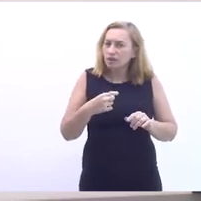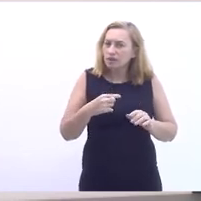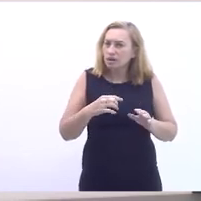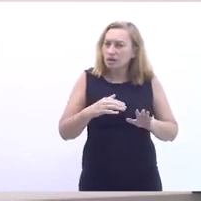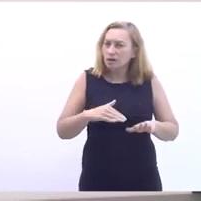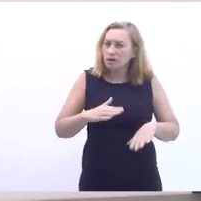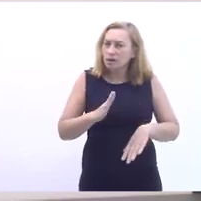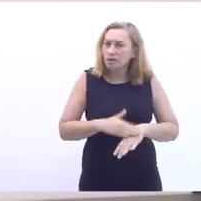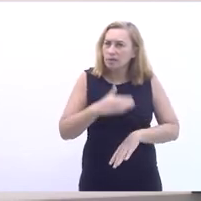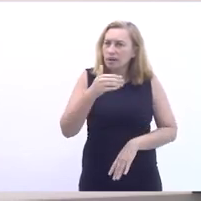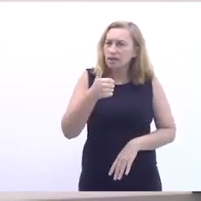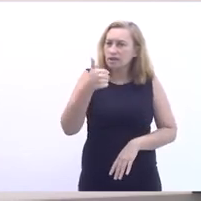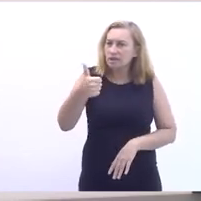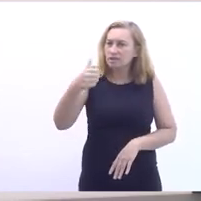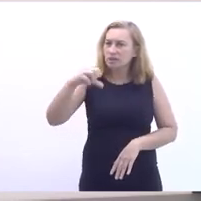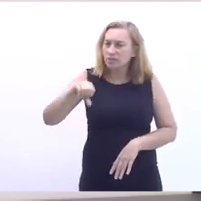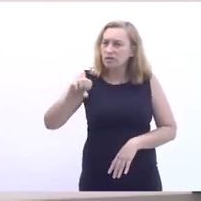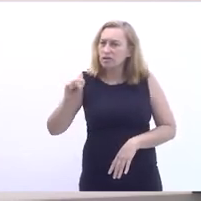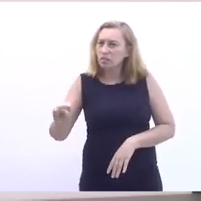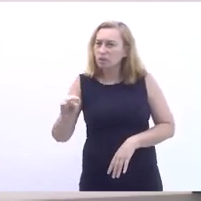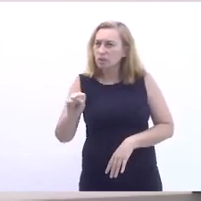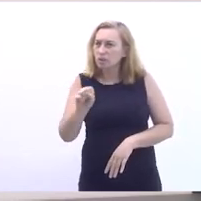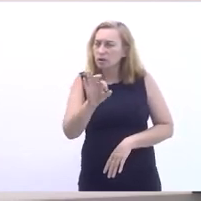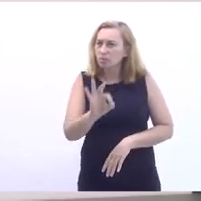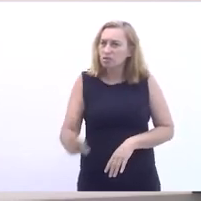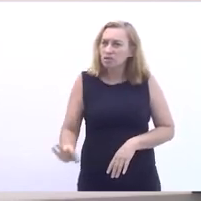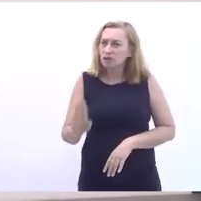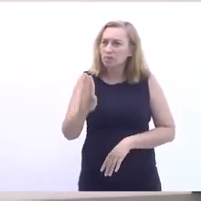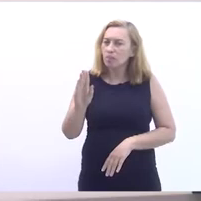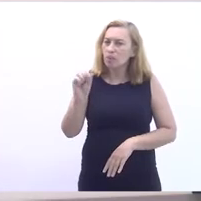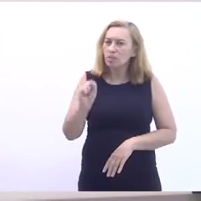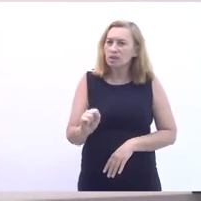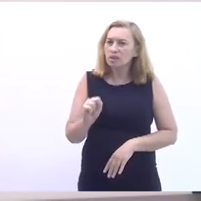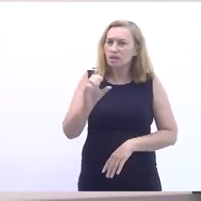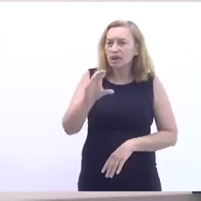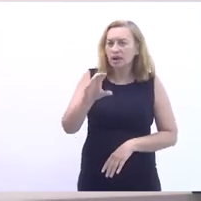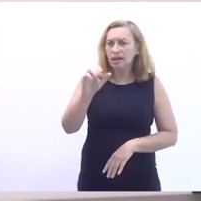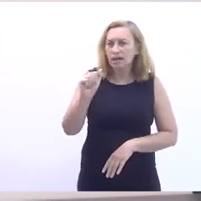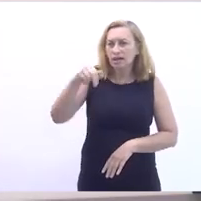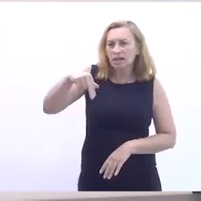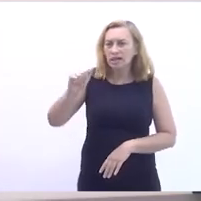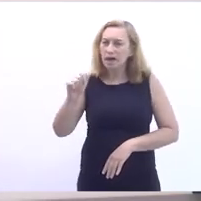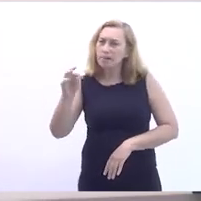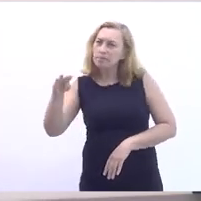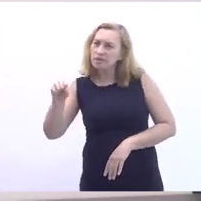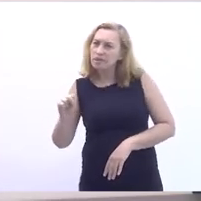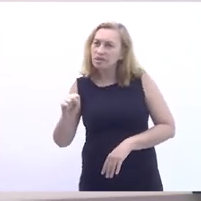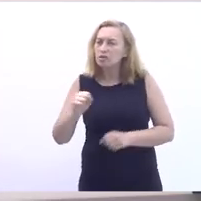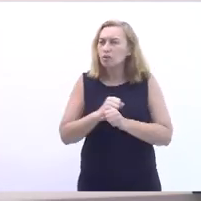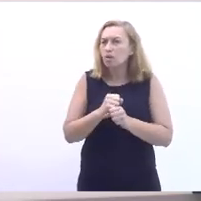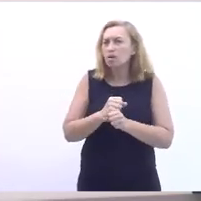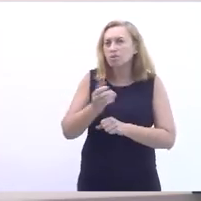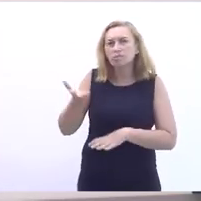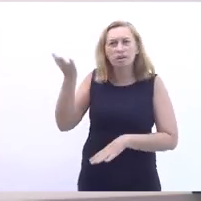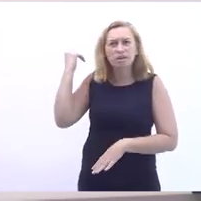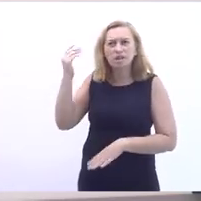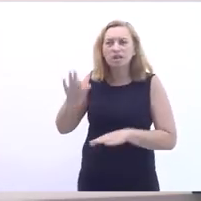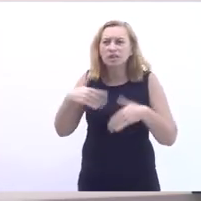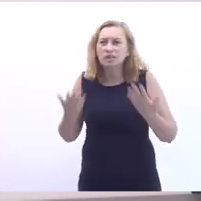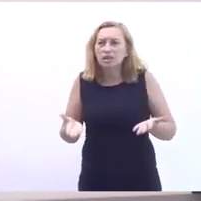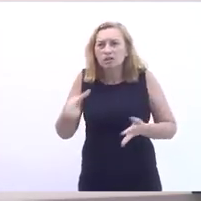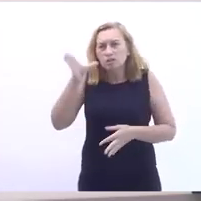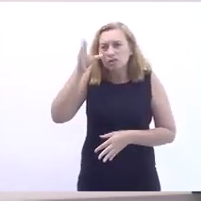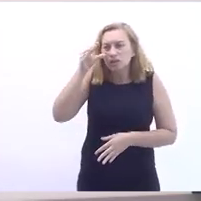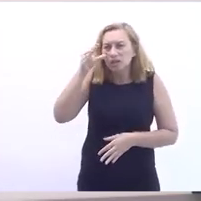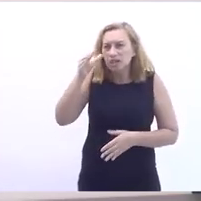por cento investimento na bolsa é da cannabis é o ano passado em aumentou de 128 Então os